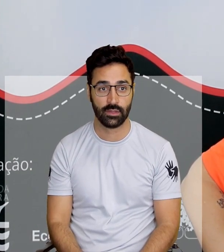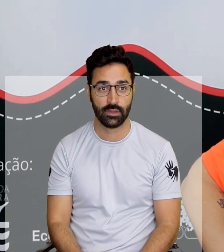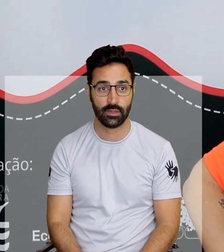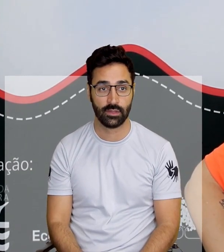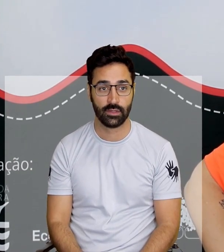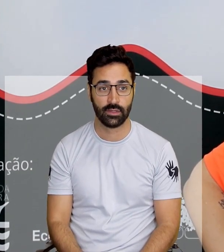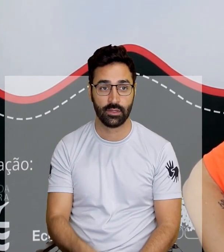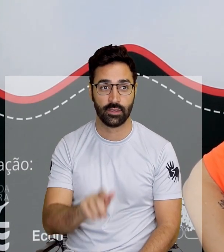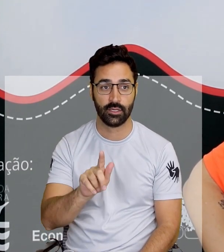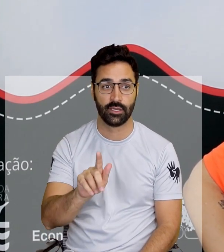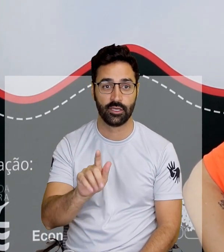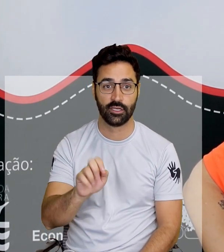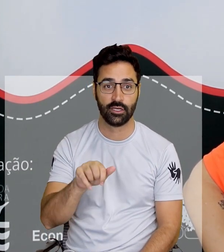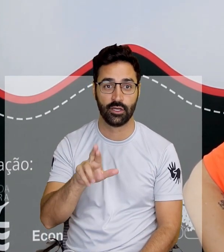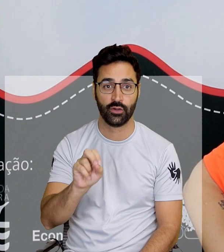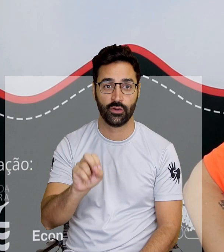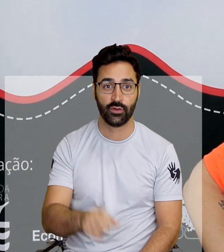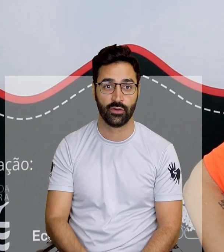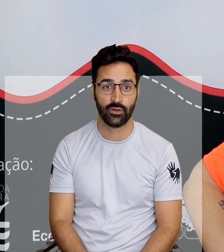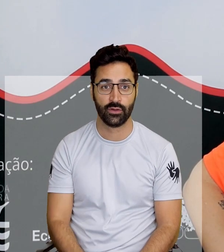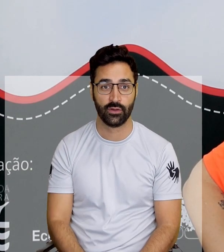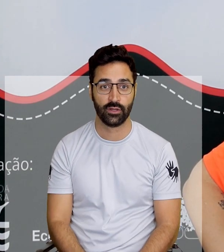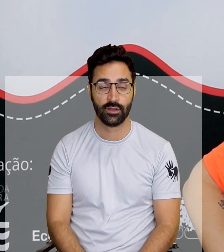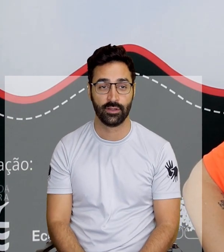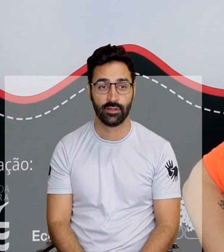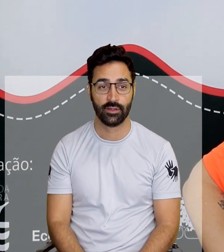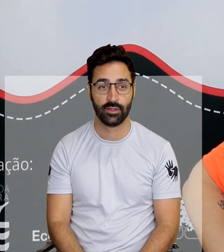E o genro?